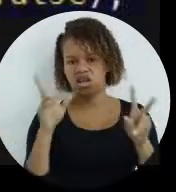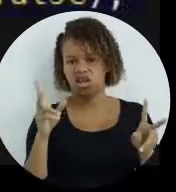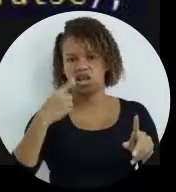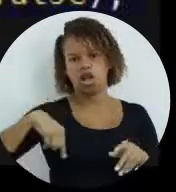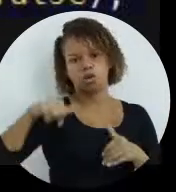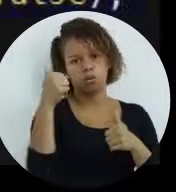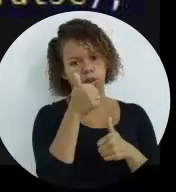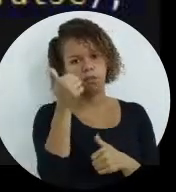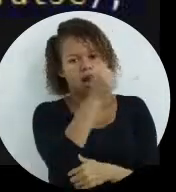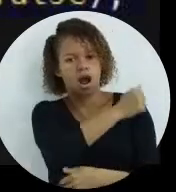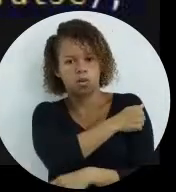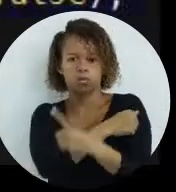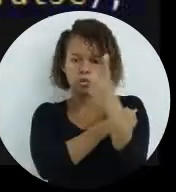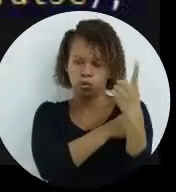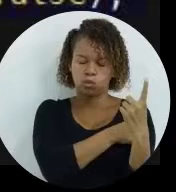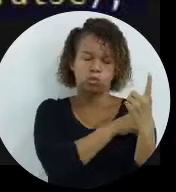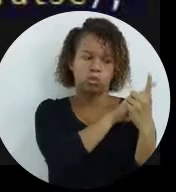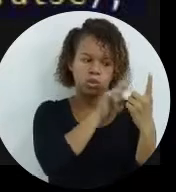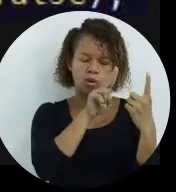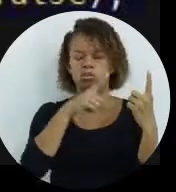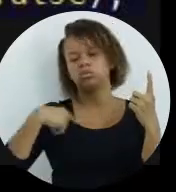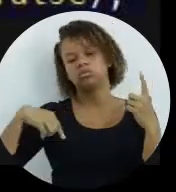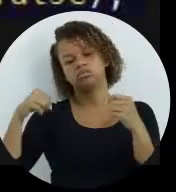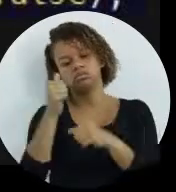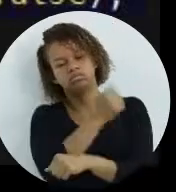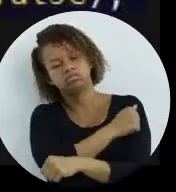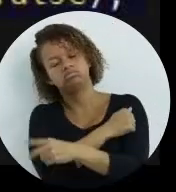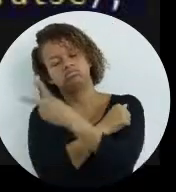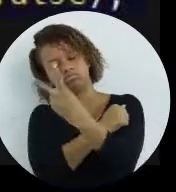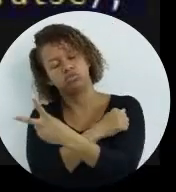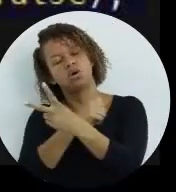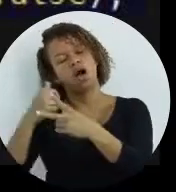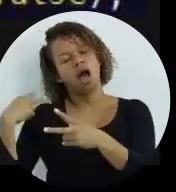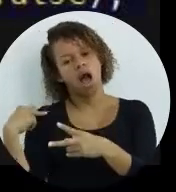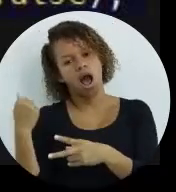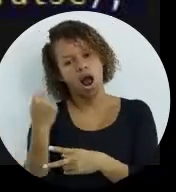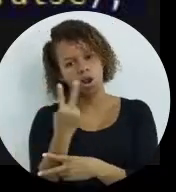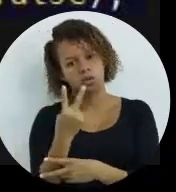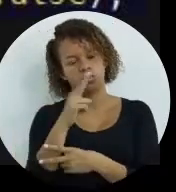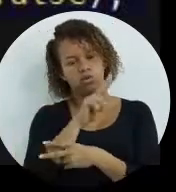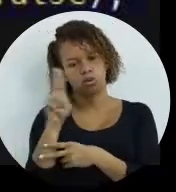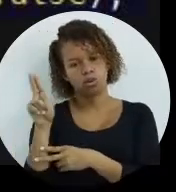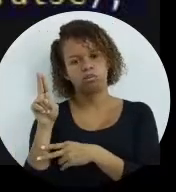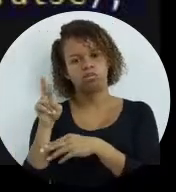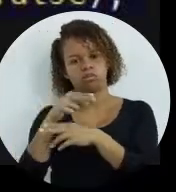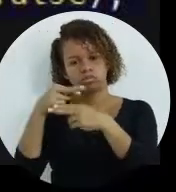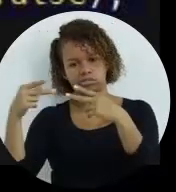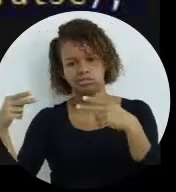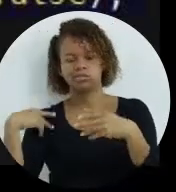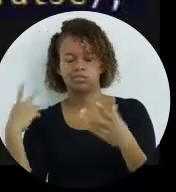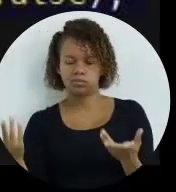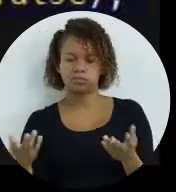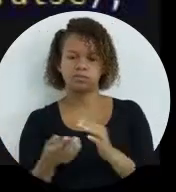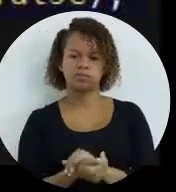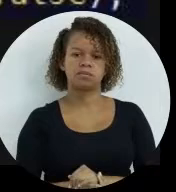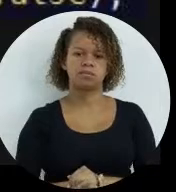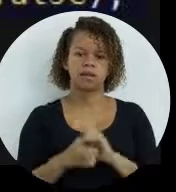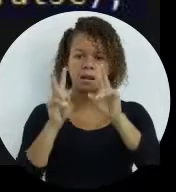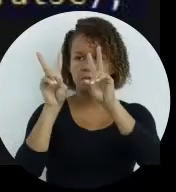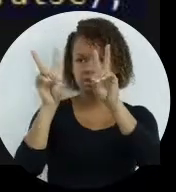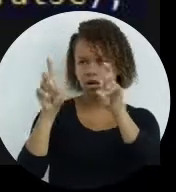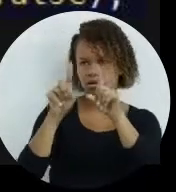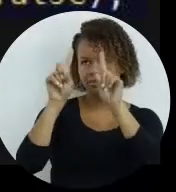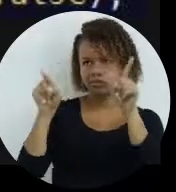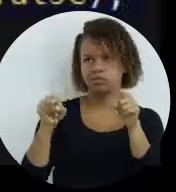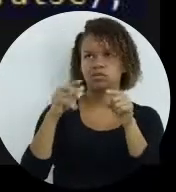Então no primeiro aluno 1 a gente tem fulano de tal 30 true, no segundo a gente tem aluno Beltrano de tal